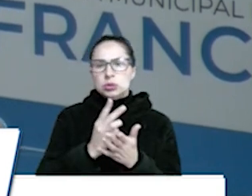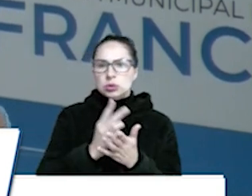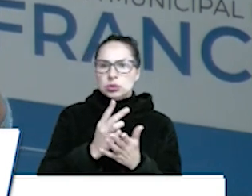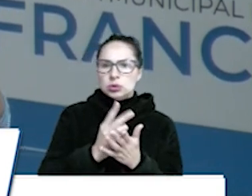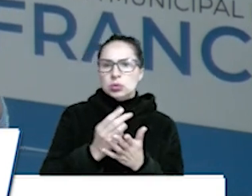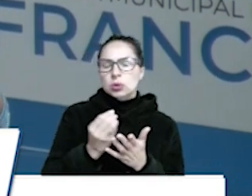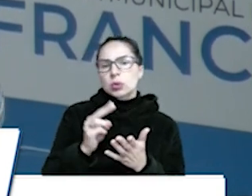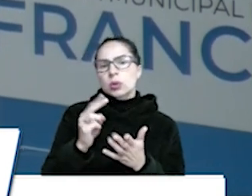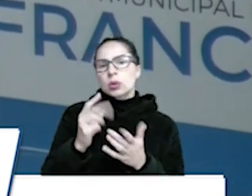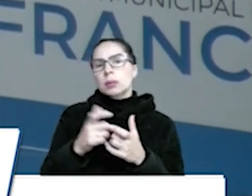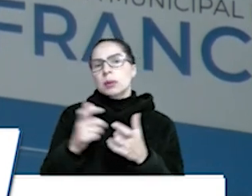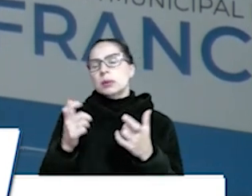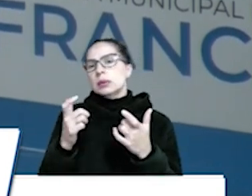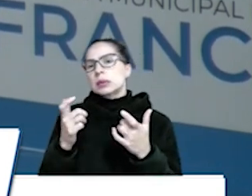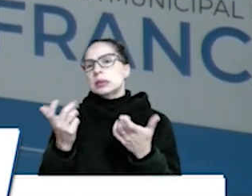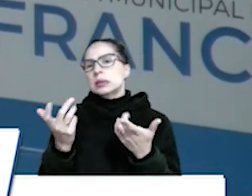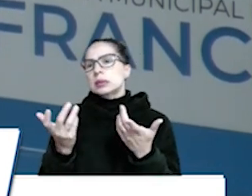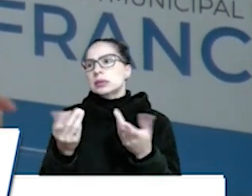normalmente